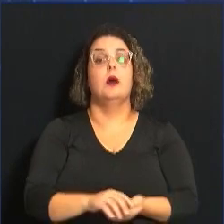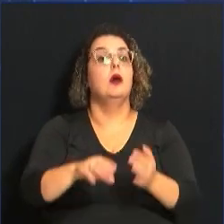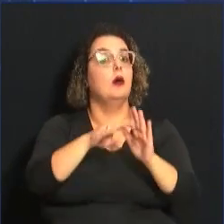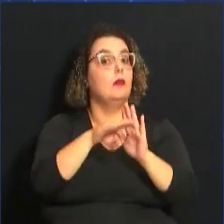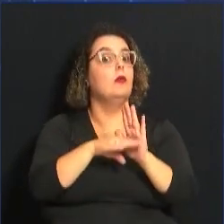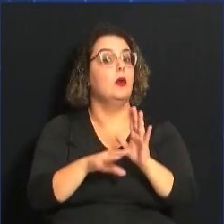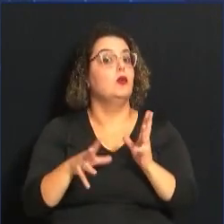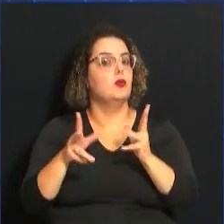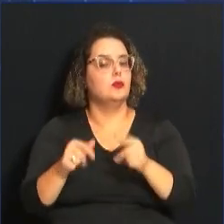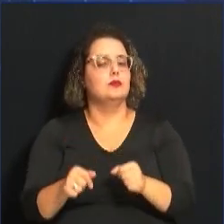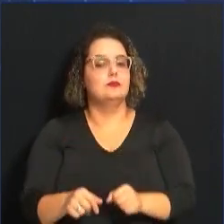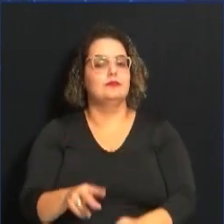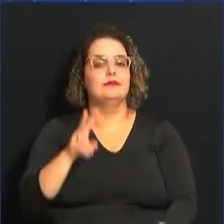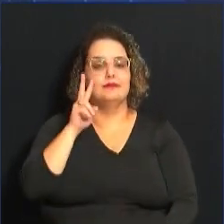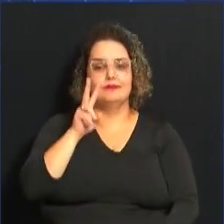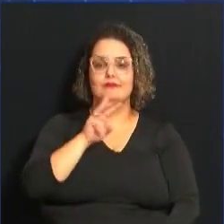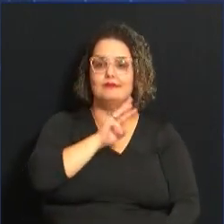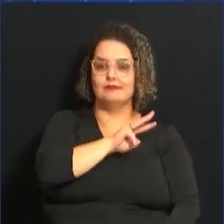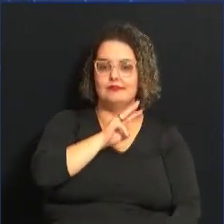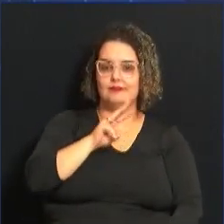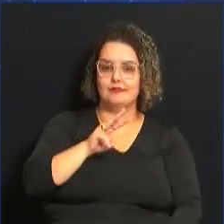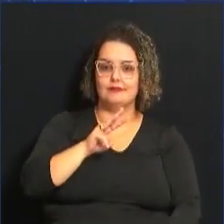você confere no site da Câmara,